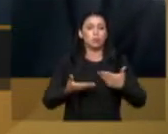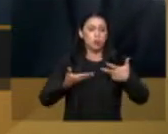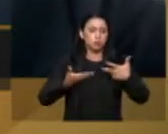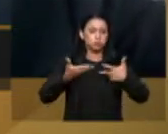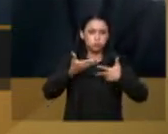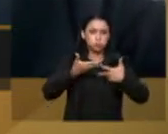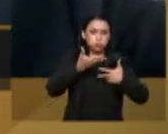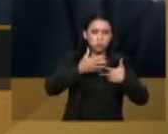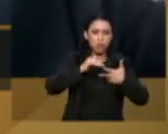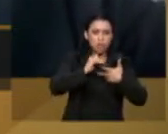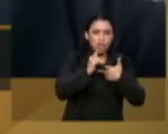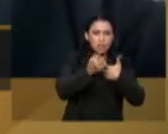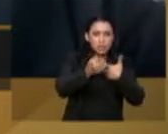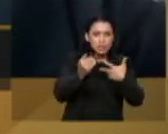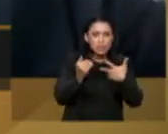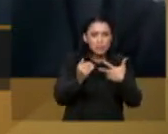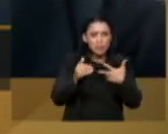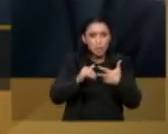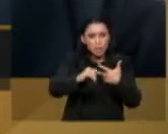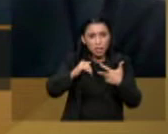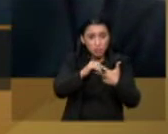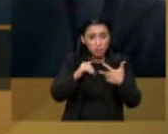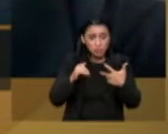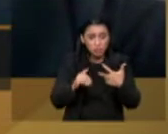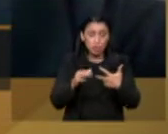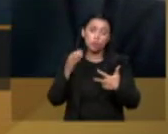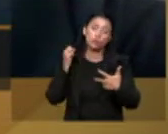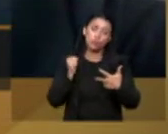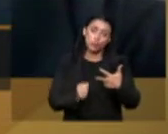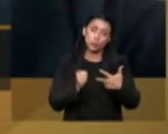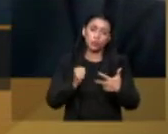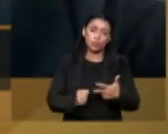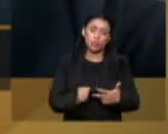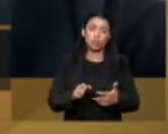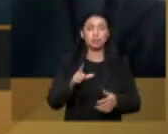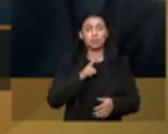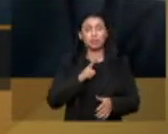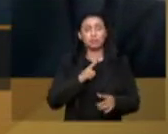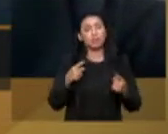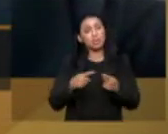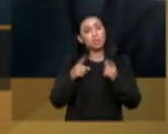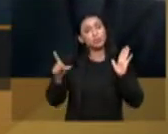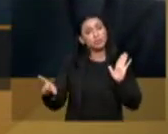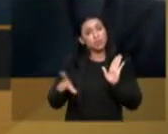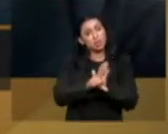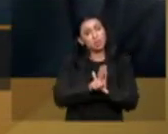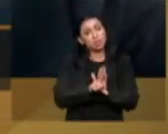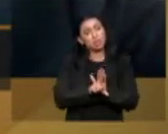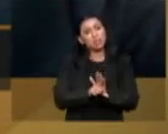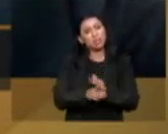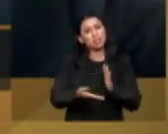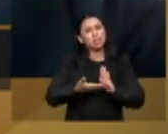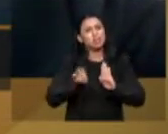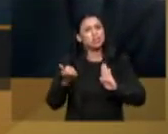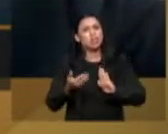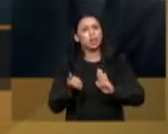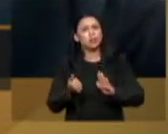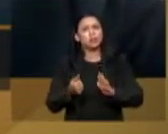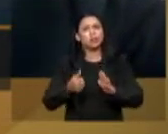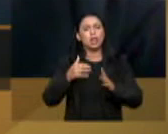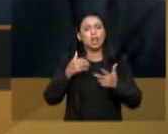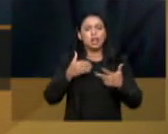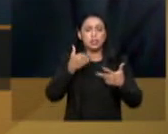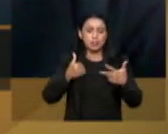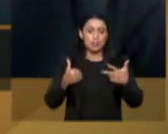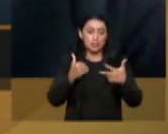de poderes e uma ortodoxia do princípio da legalidade, esquecendo que a separação de